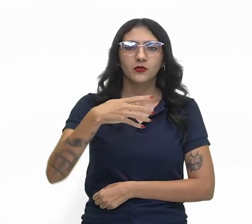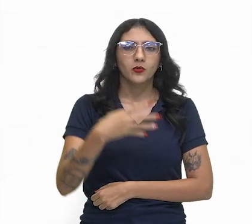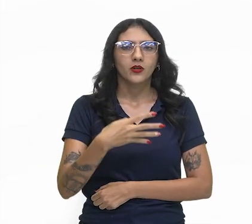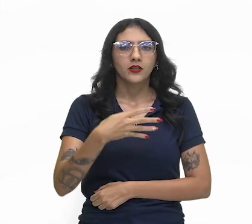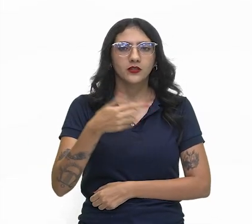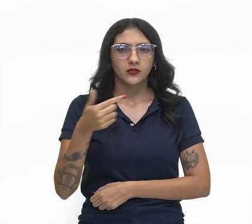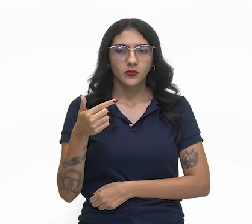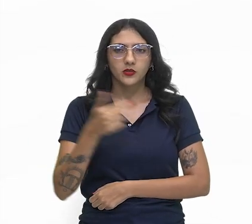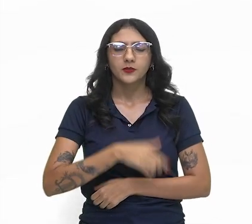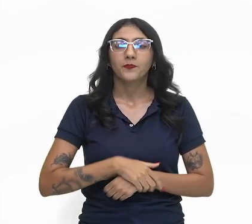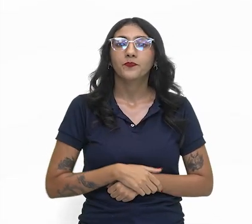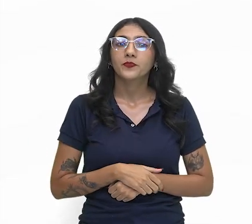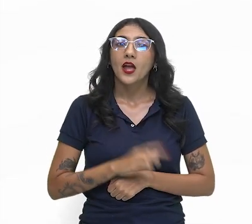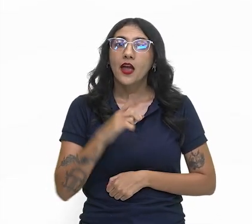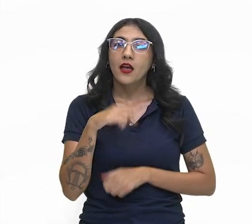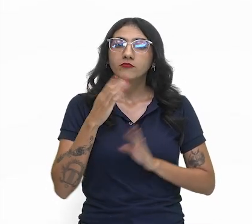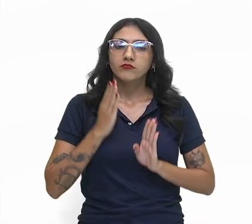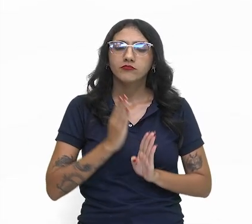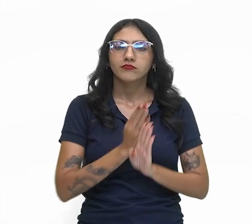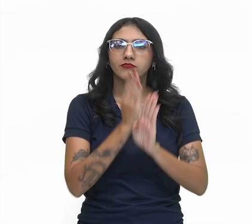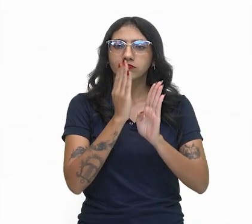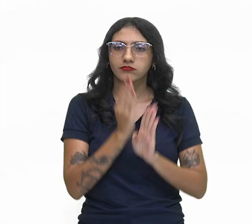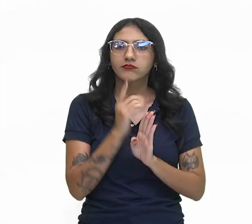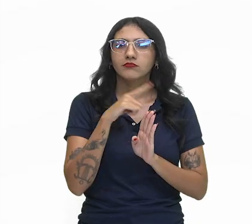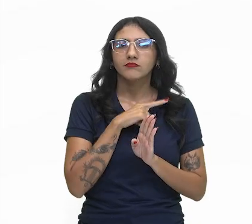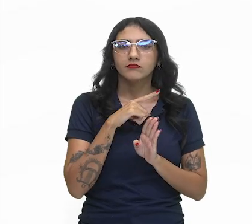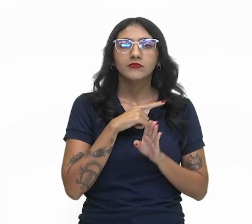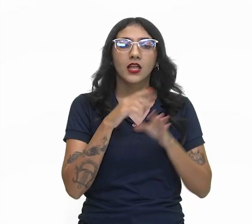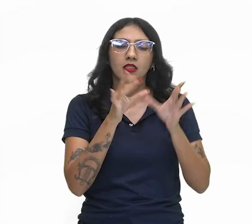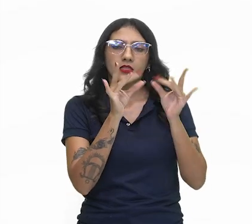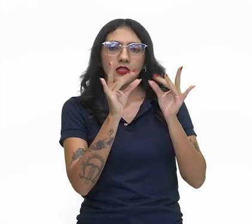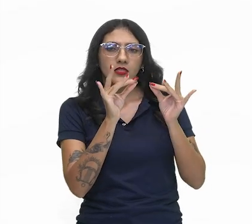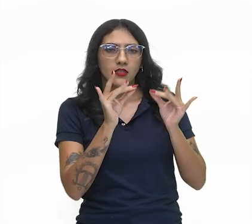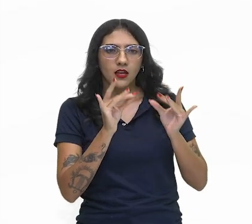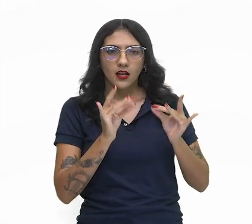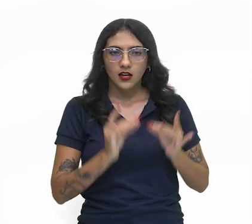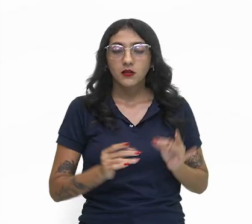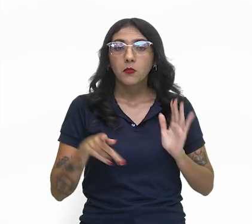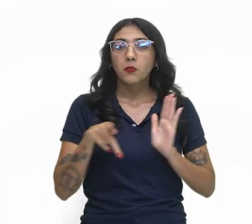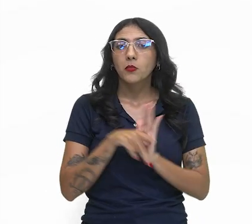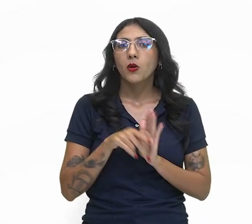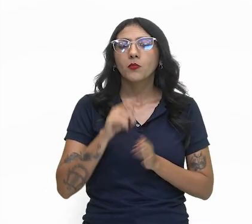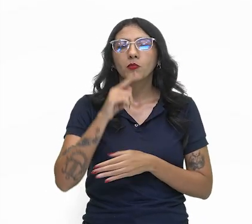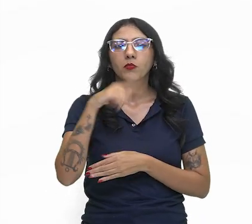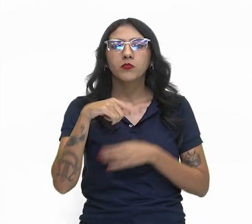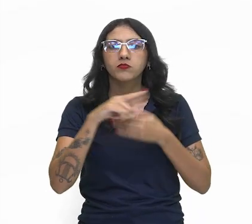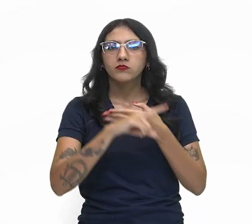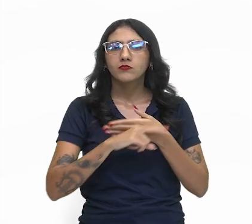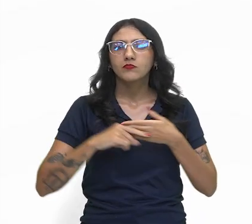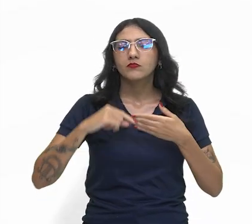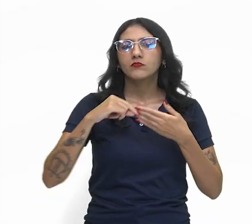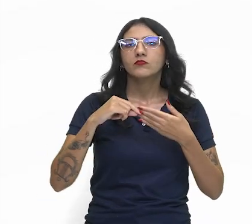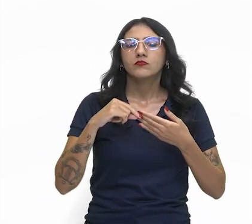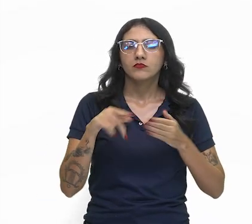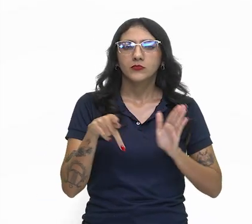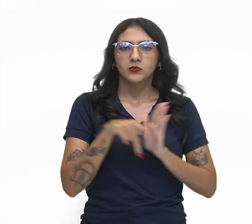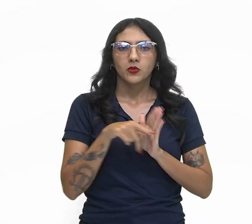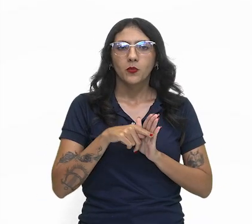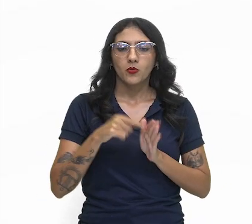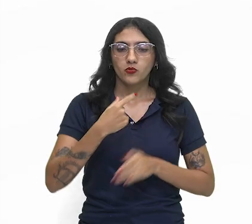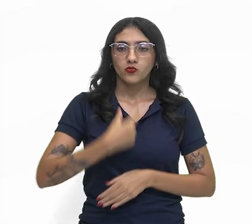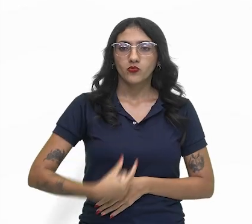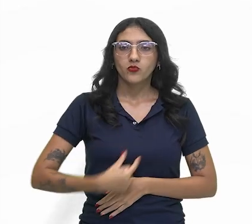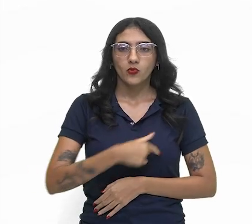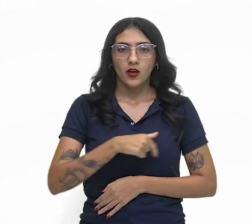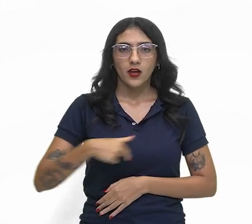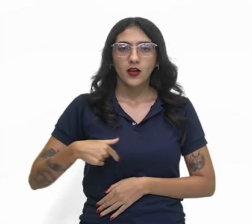1742. Ela foi descoberta aí, foi construída, né, na verdade, não descoberta, construída pelo físico e astrônomo